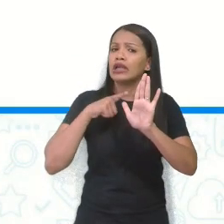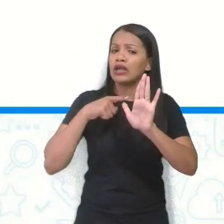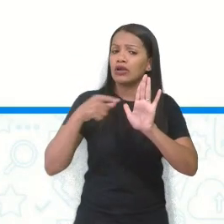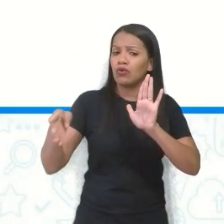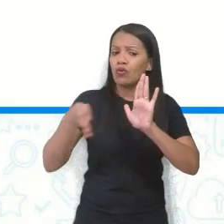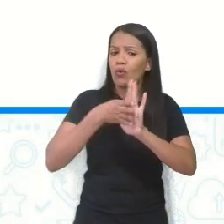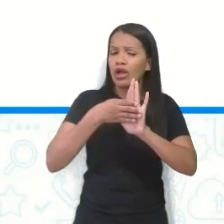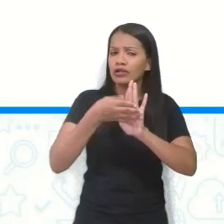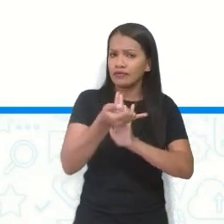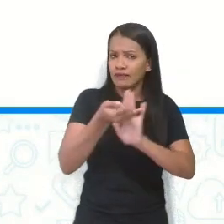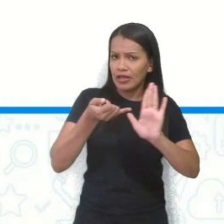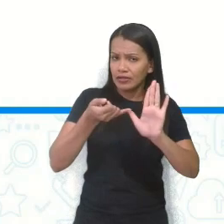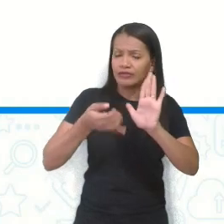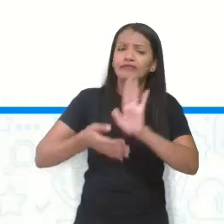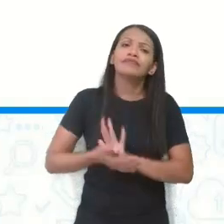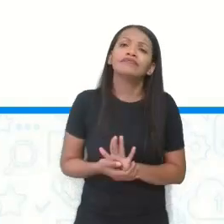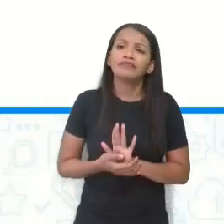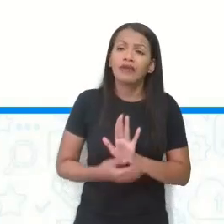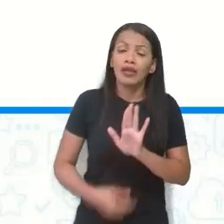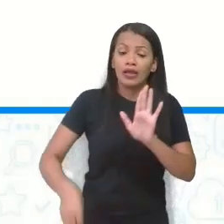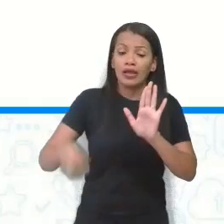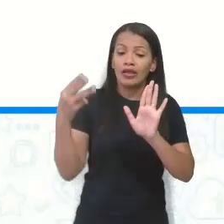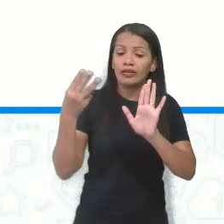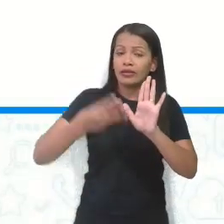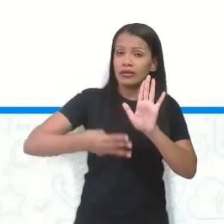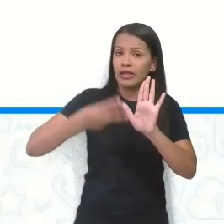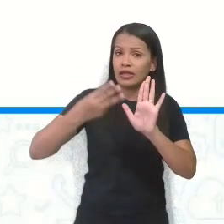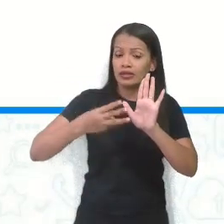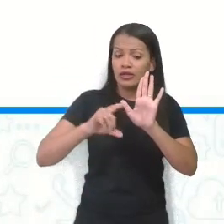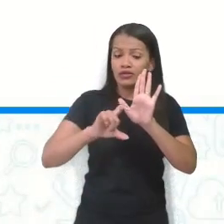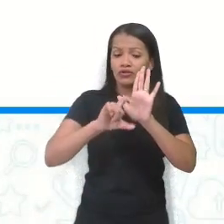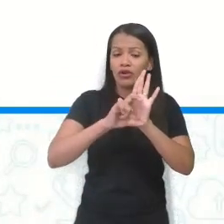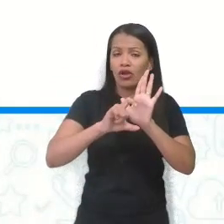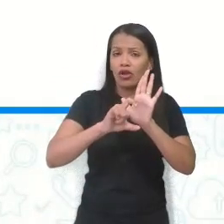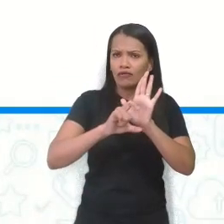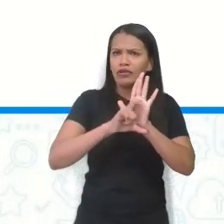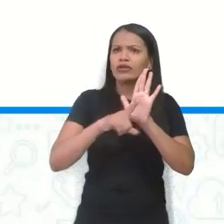2, a terceira estrofe